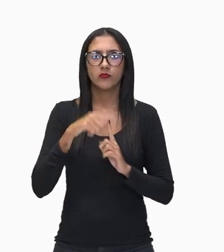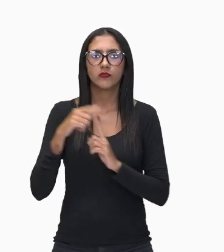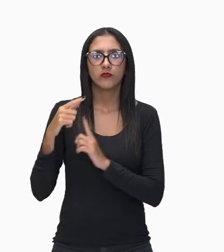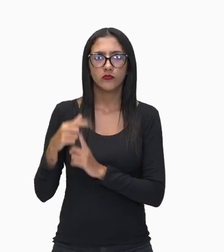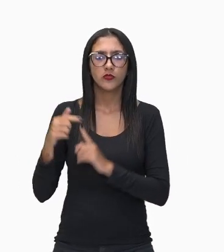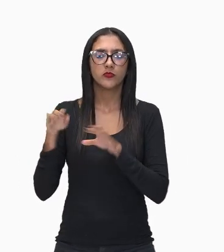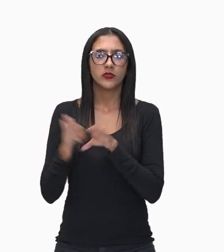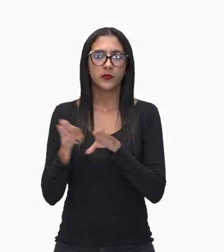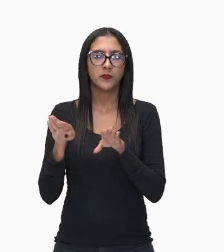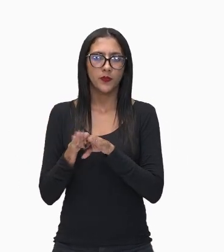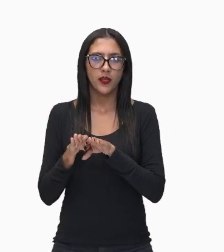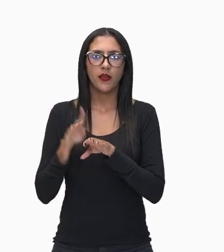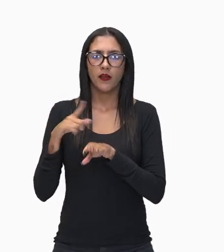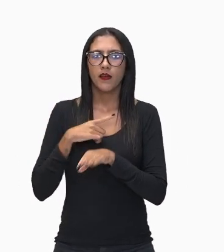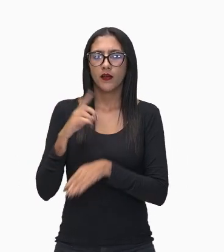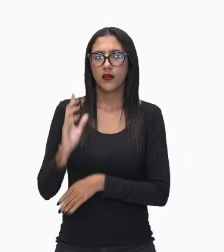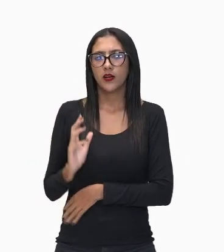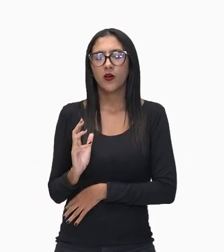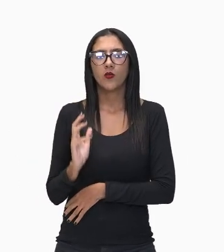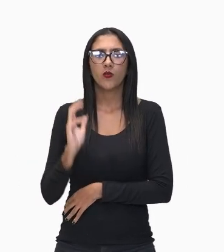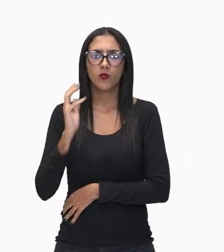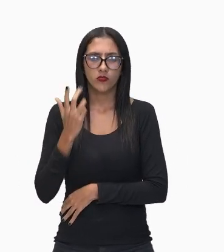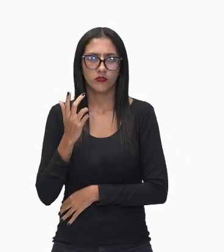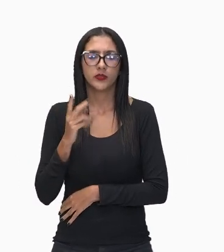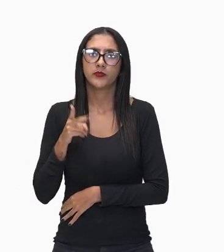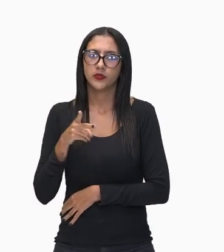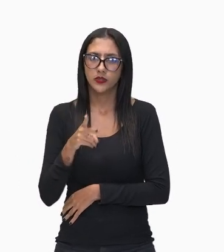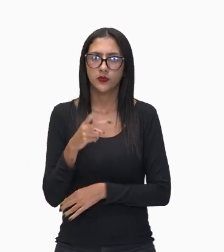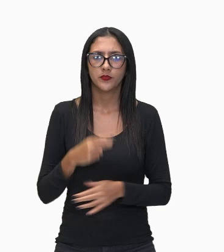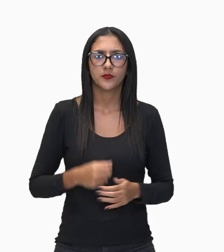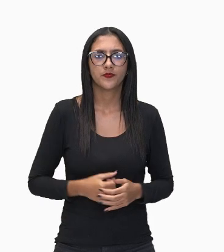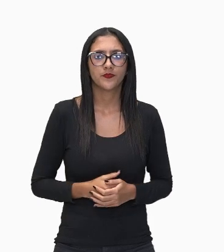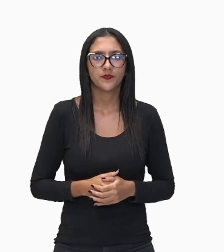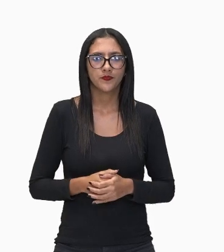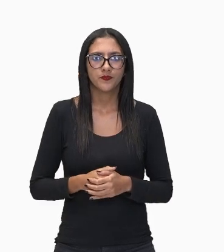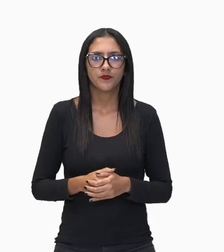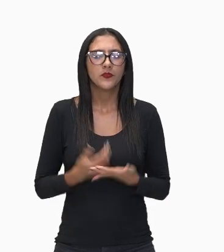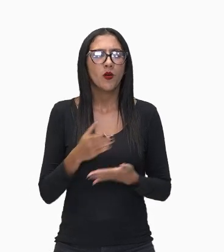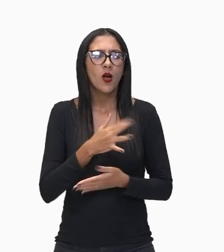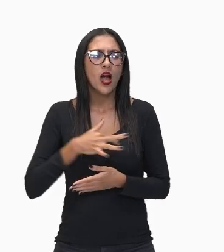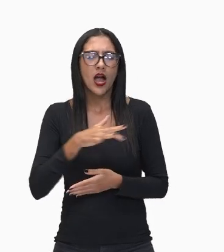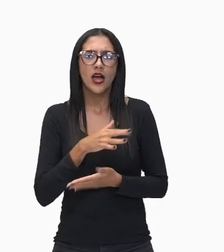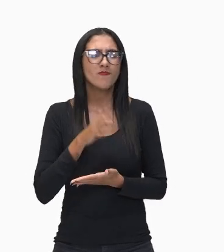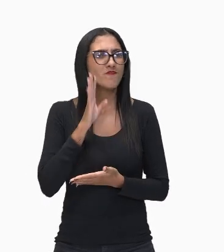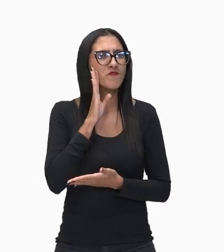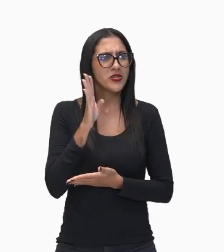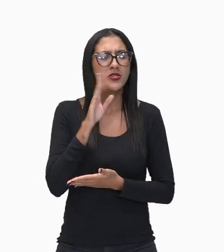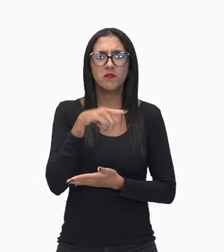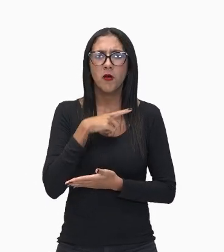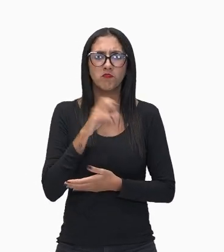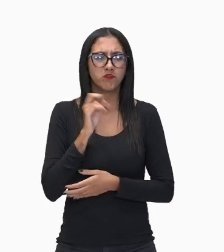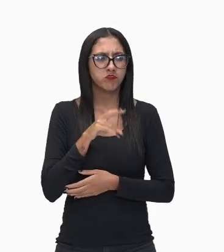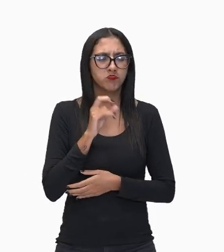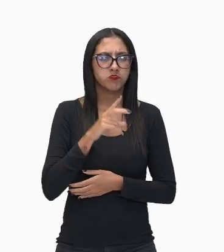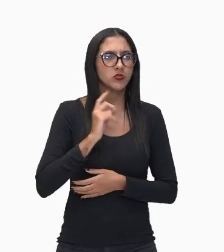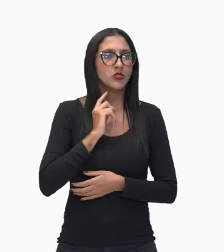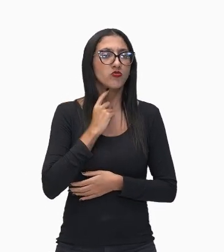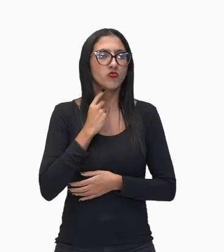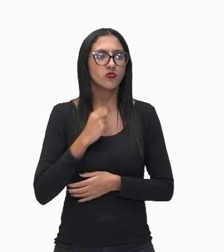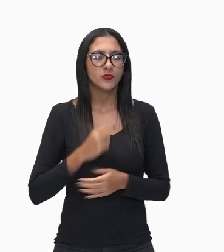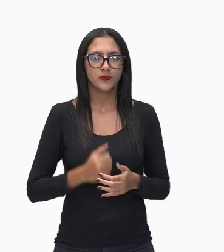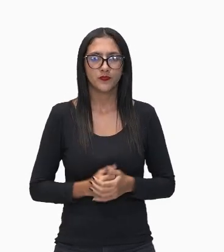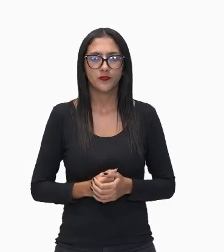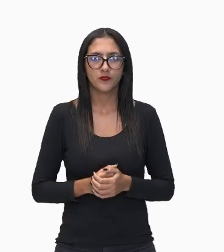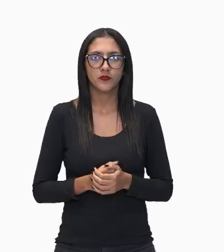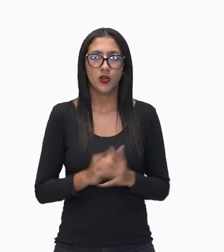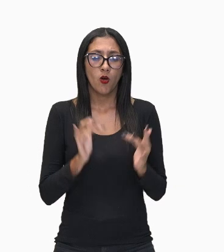Que acontece com muita frequência. Então, as áreas mais poluídas relacionadas à poluição dos oceanos e mares